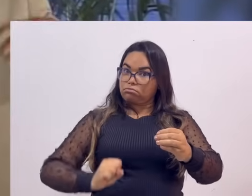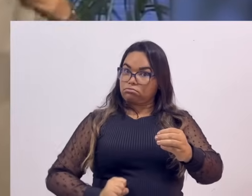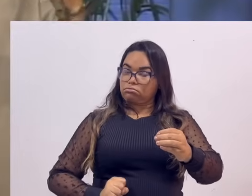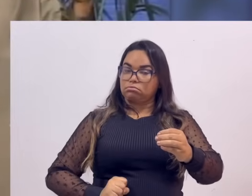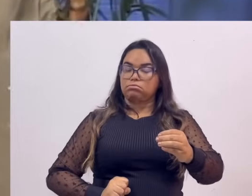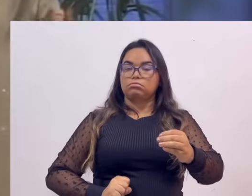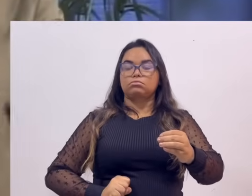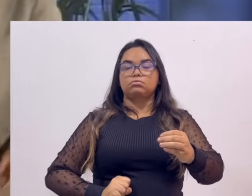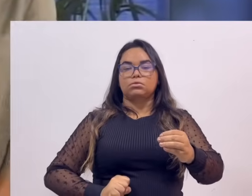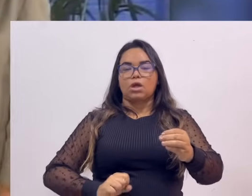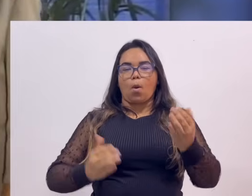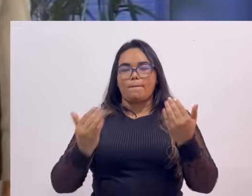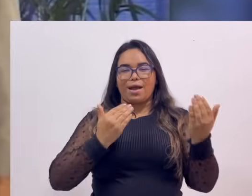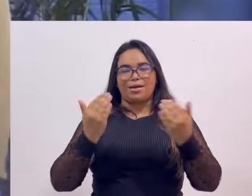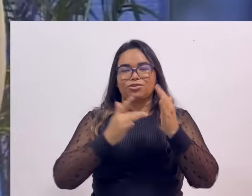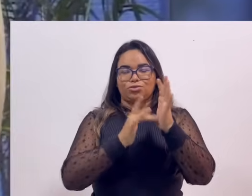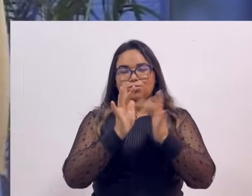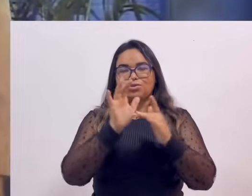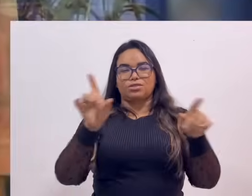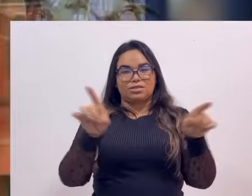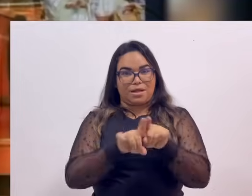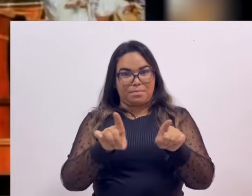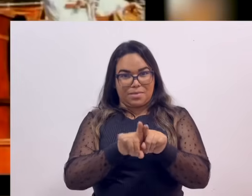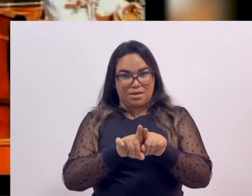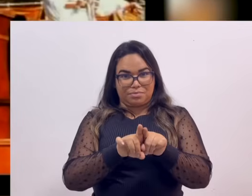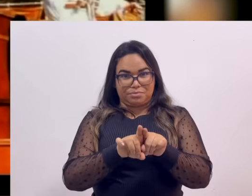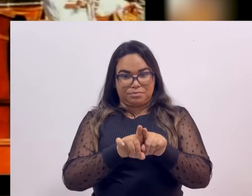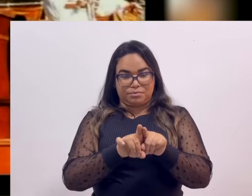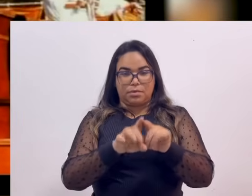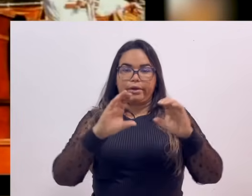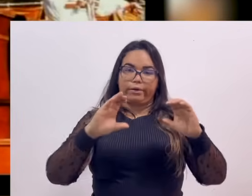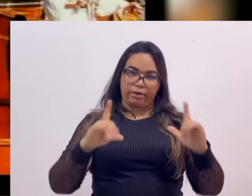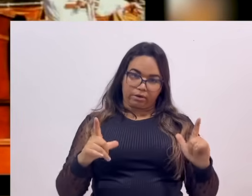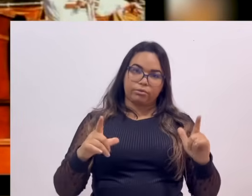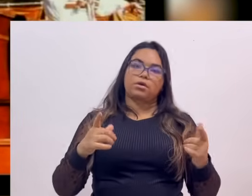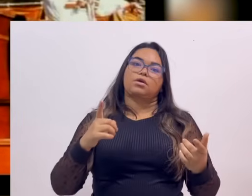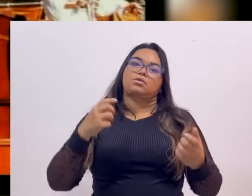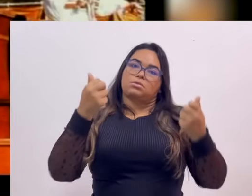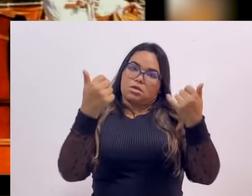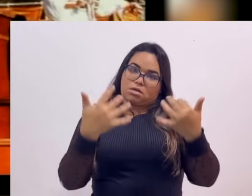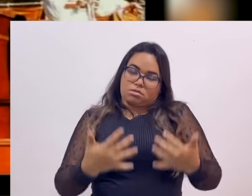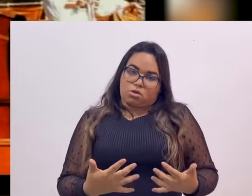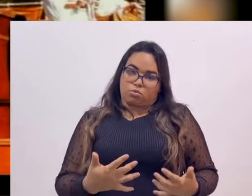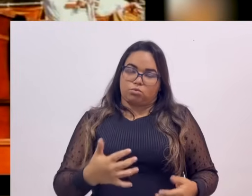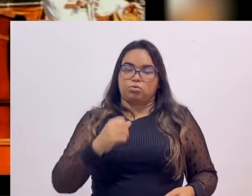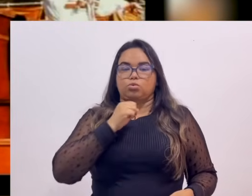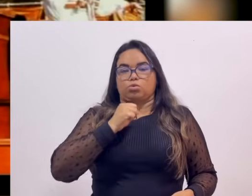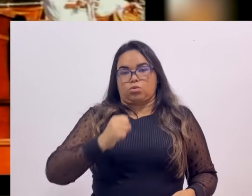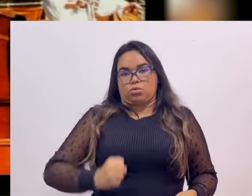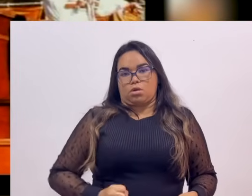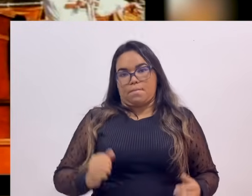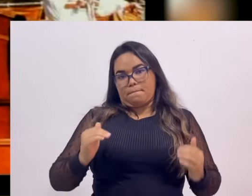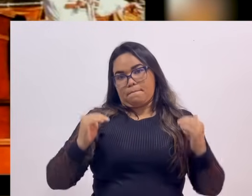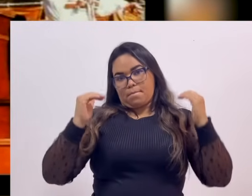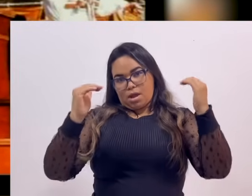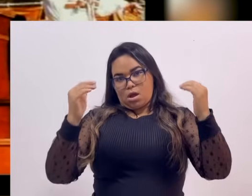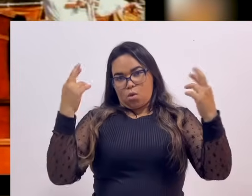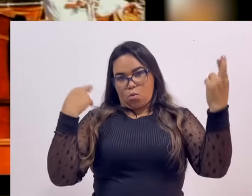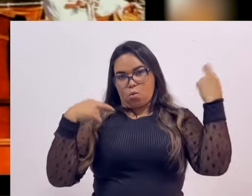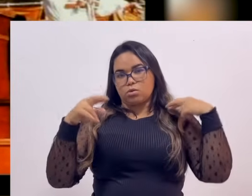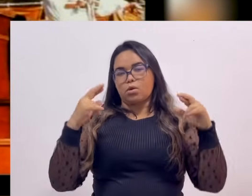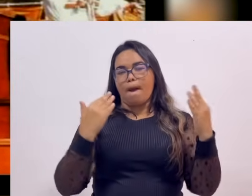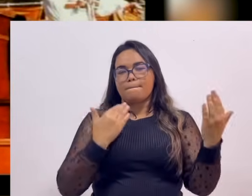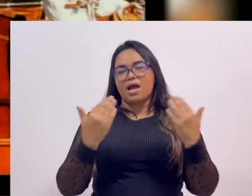sacerdote que era também um símbolo de Cristo claro que neste sistema o sumo sacerdote e o cordeiro são na